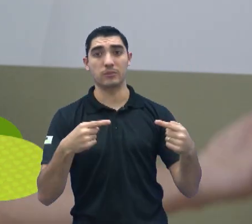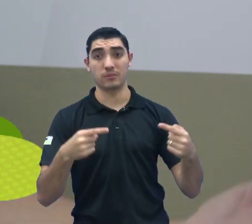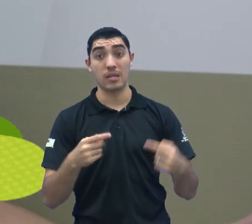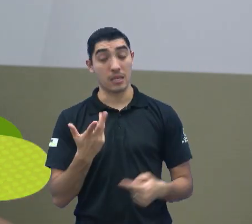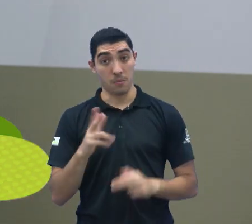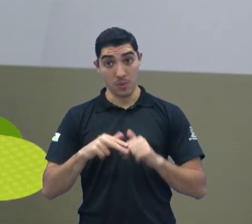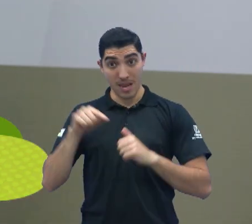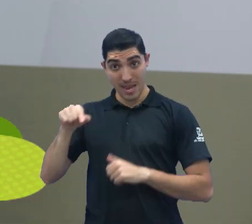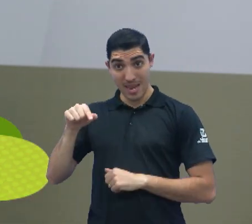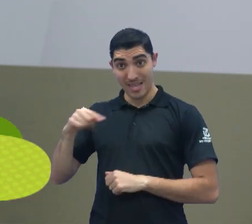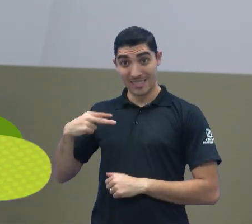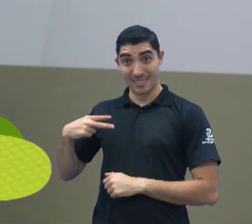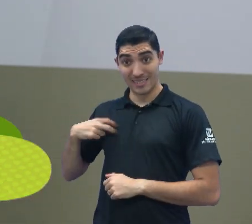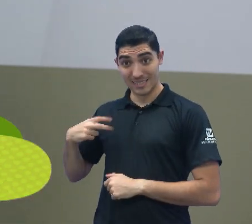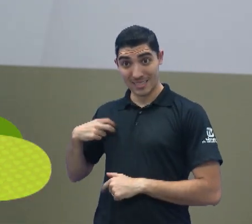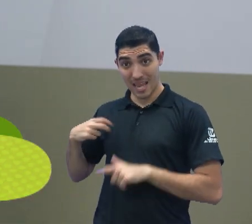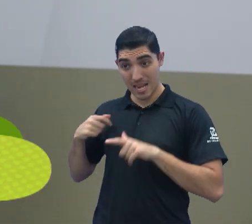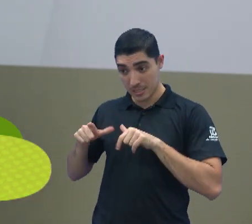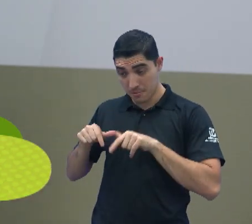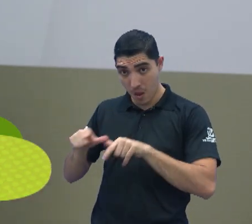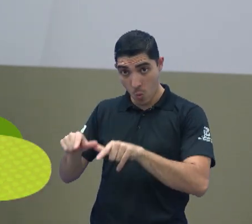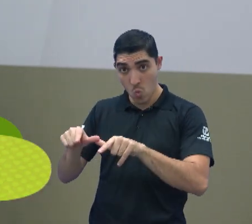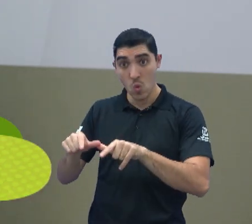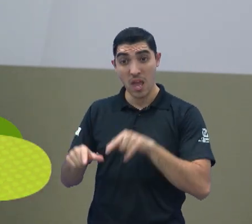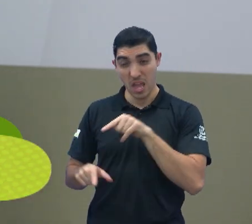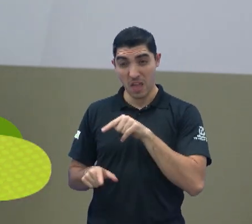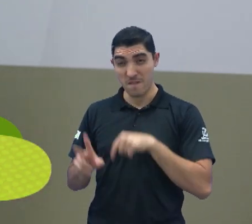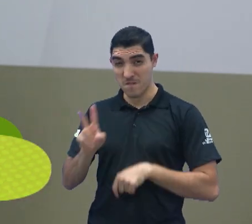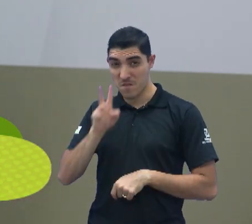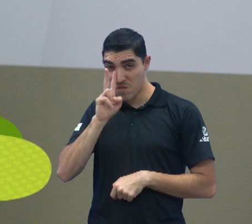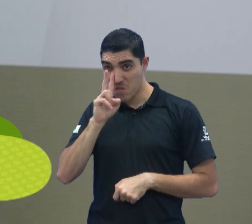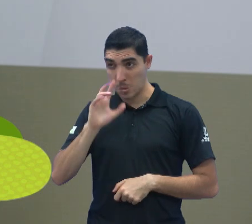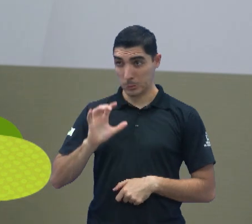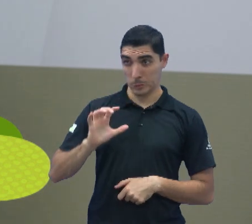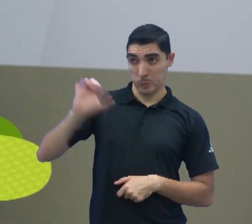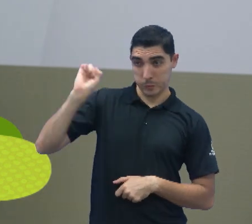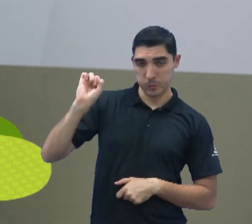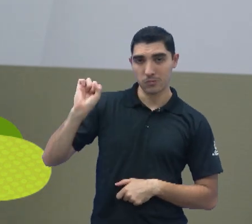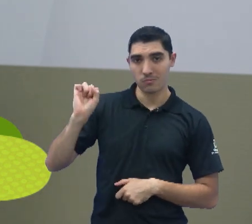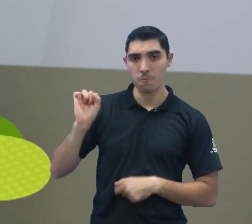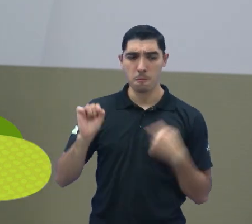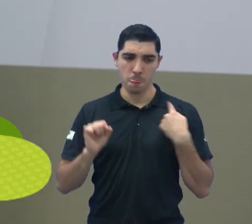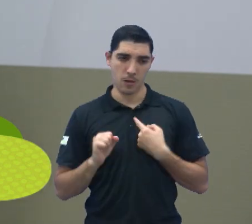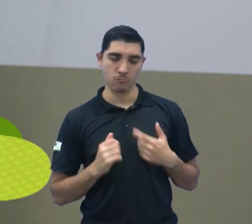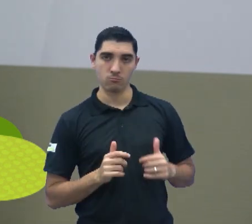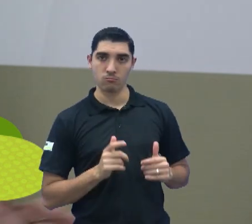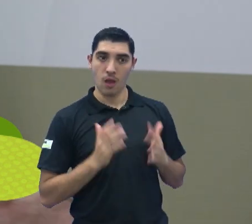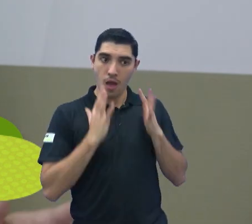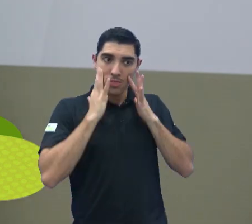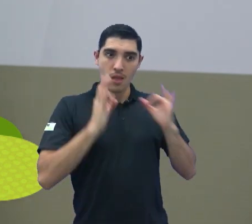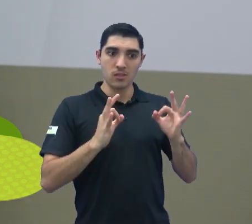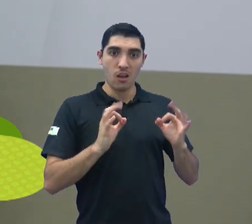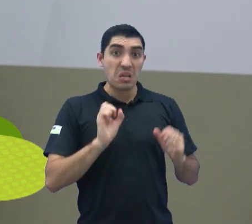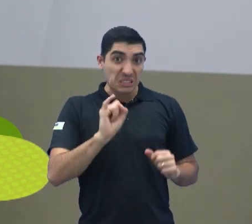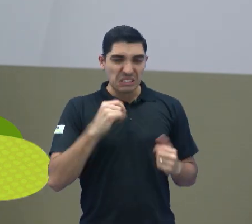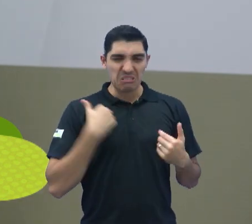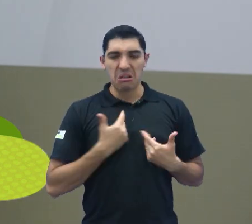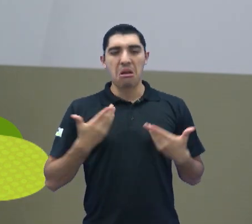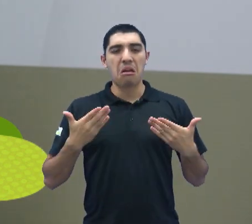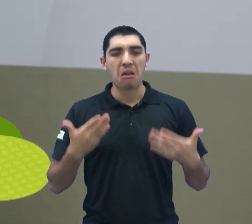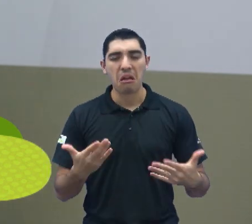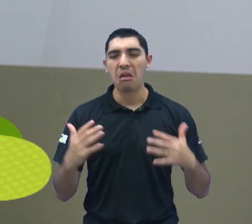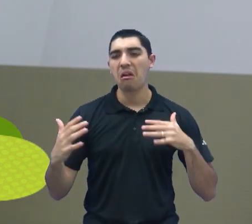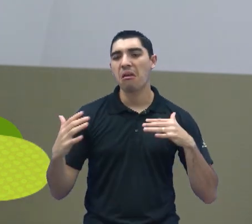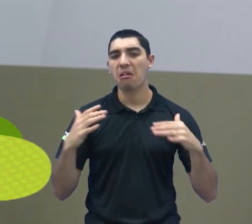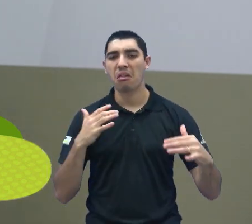é um favorito a um título paulista, também já nos deixa com uma guarda mais alta de que se a gente for para somente jogar o jogo sem